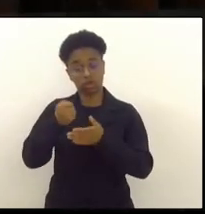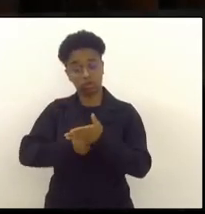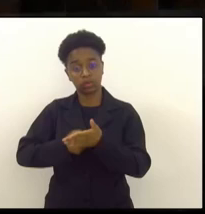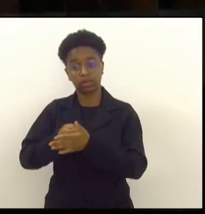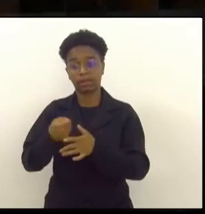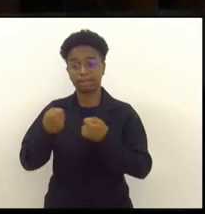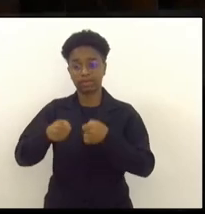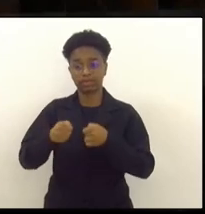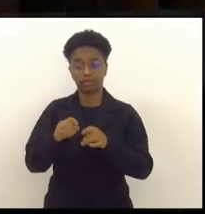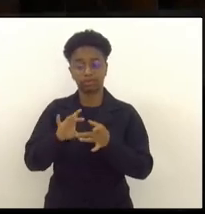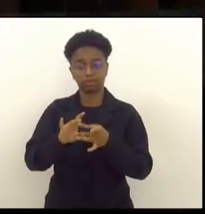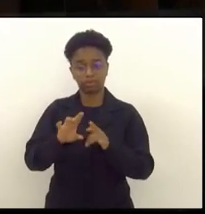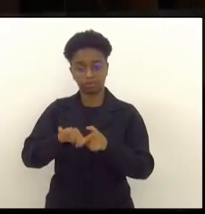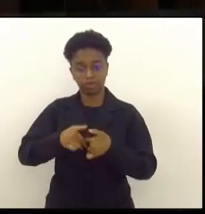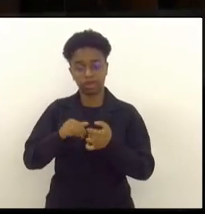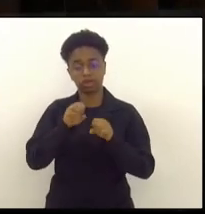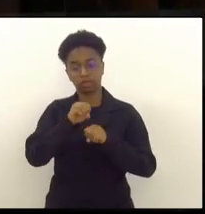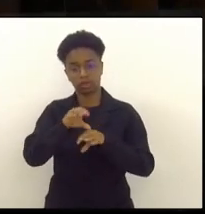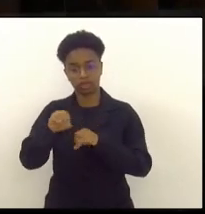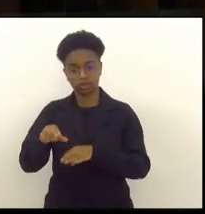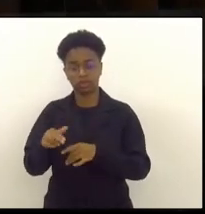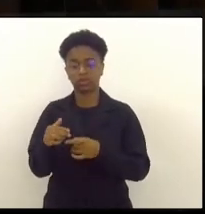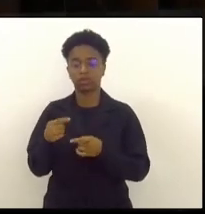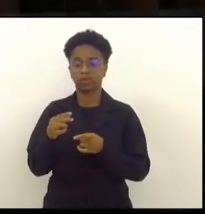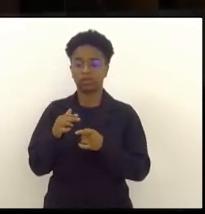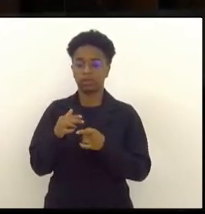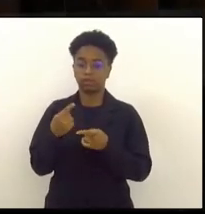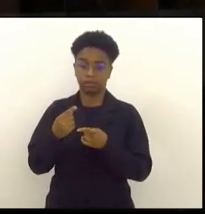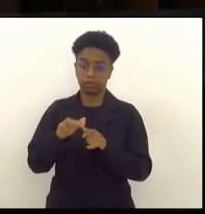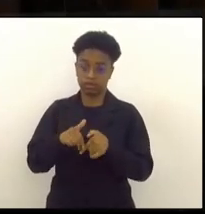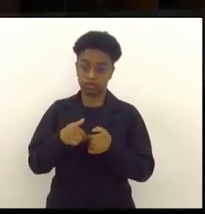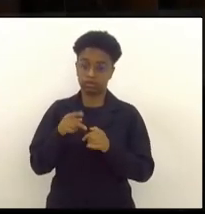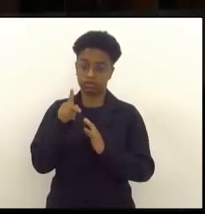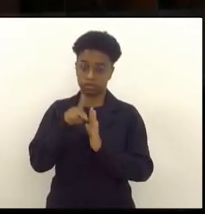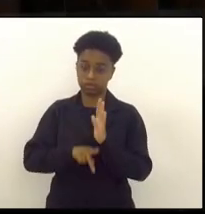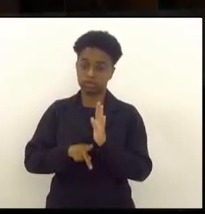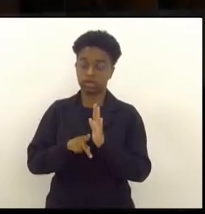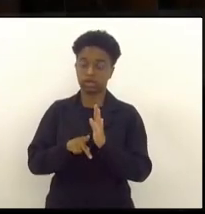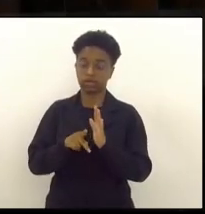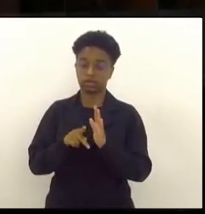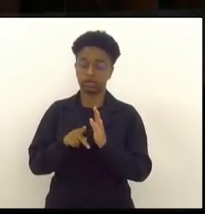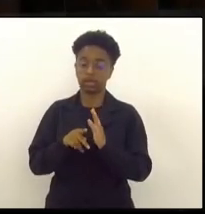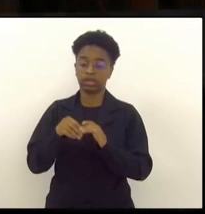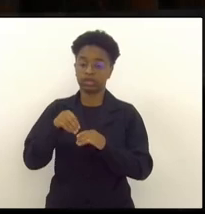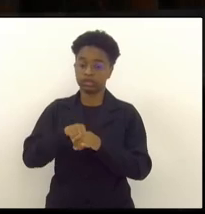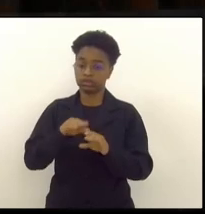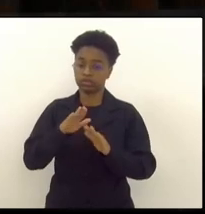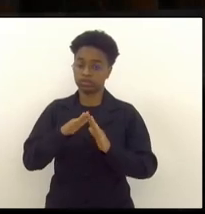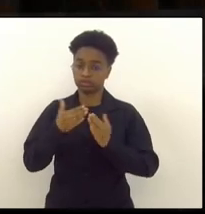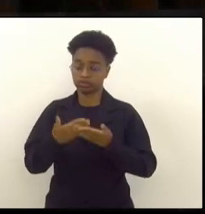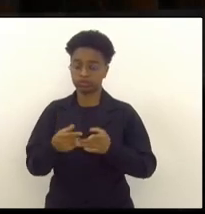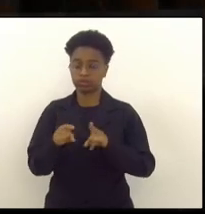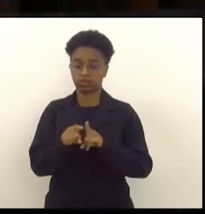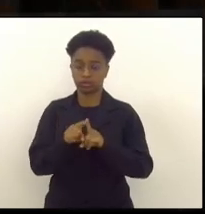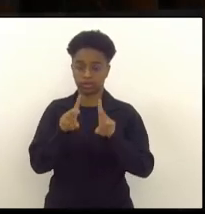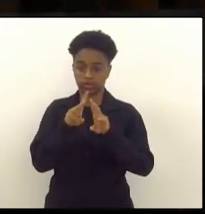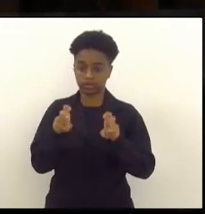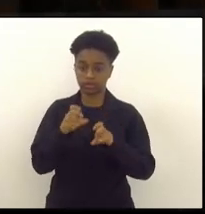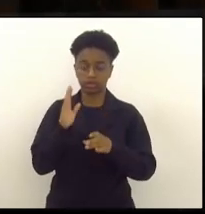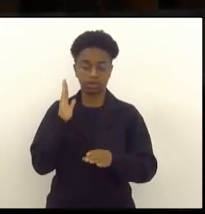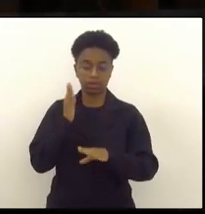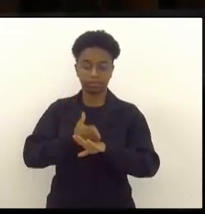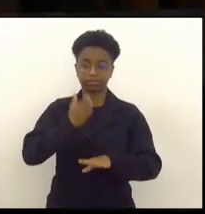pela educação, pelo caminho da educação. Por isso que o projeto MPT na escola, a questão do combate ao trabalho infantil, do incentivo à